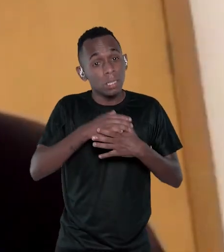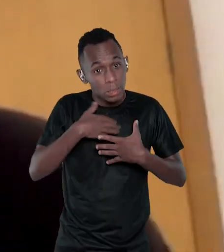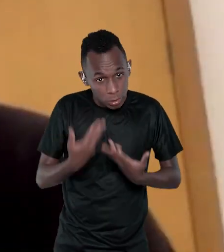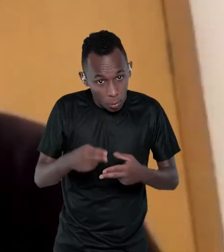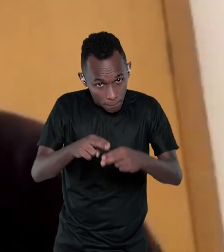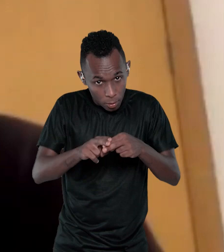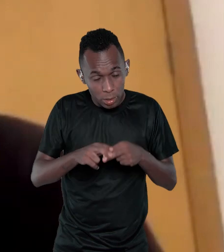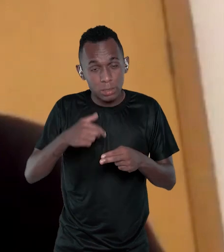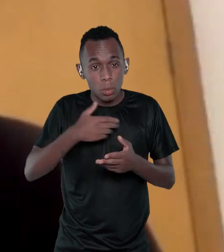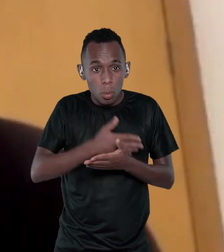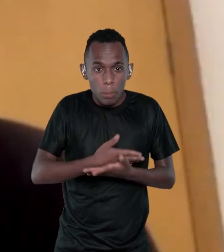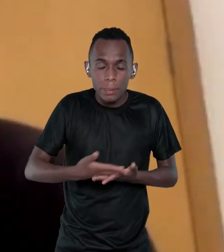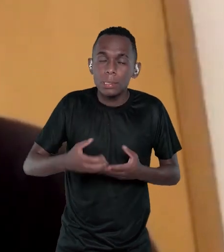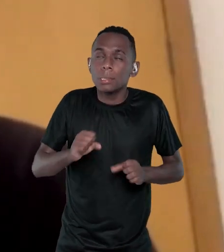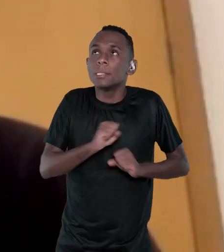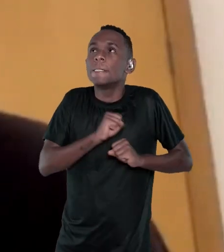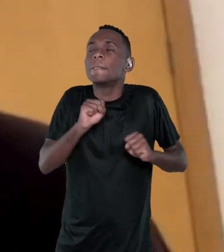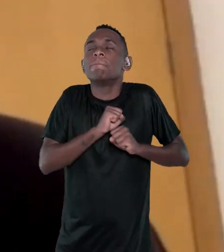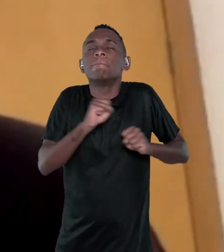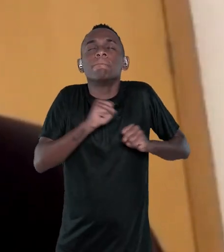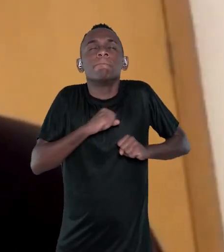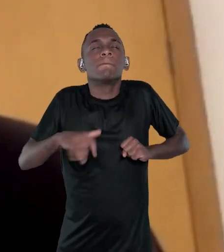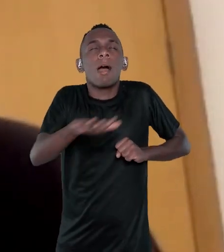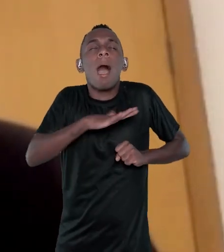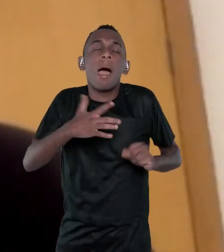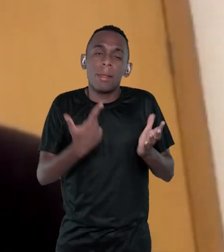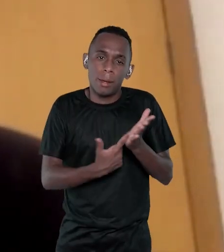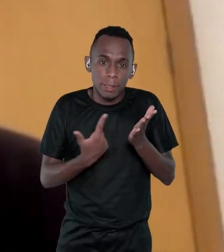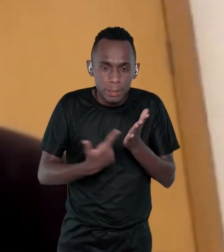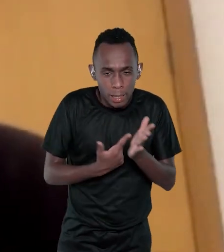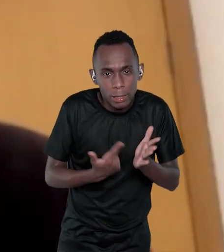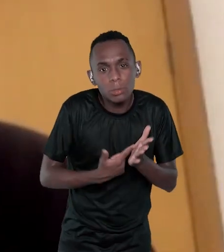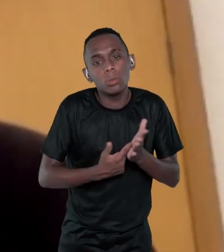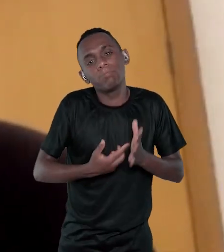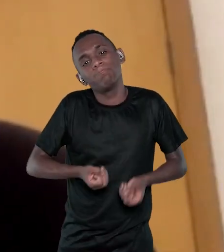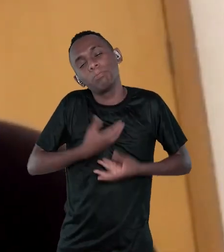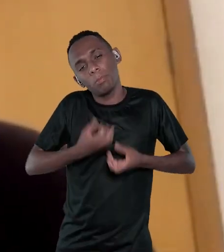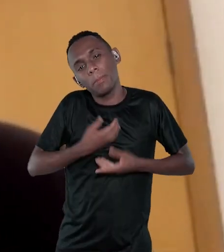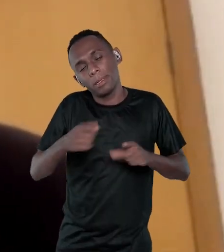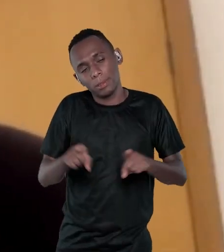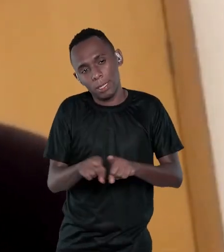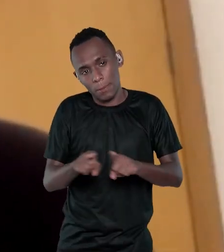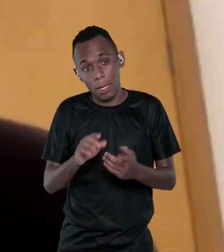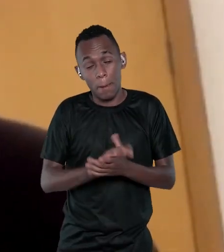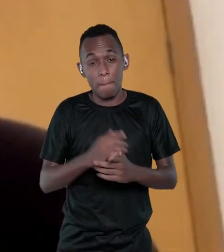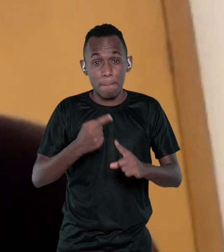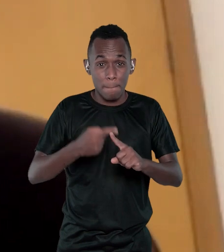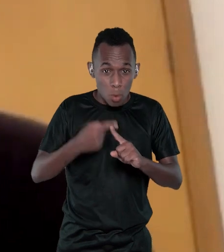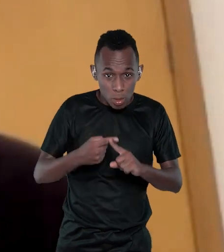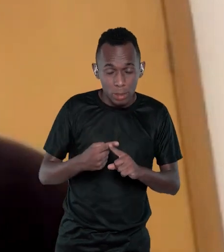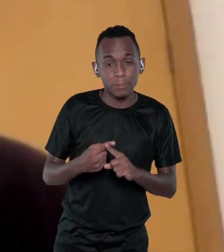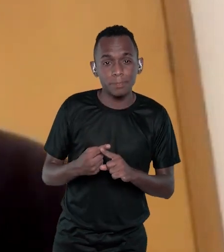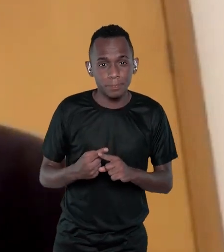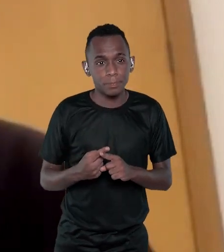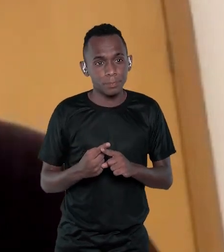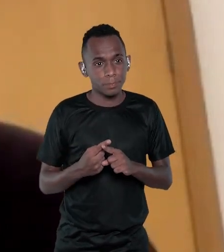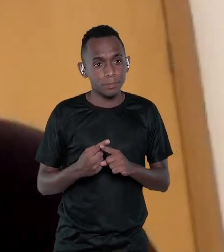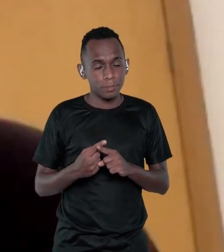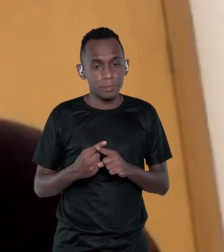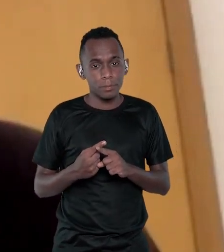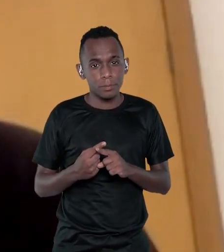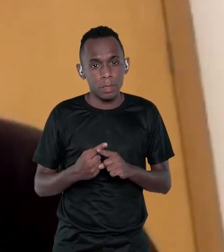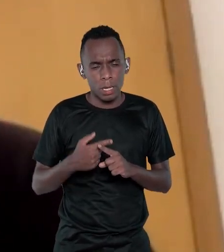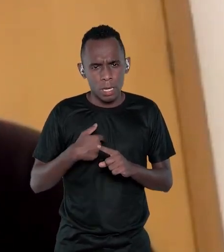assim vem. E aí que eu me apaixonei pela literatura e pela poesia. Que